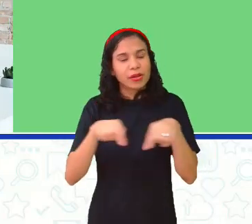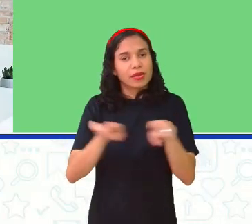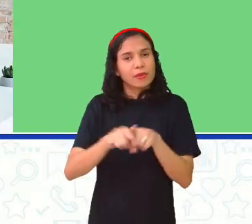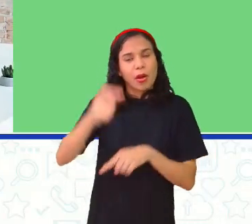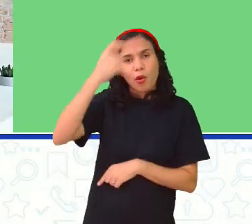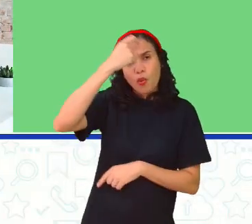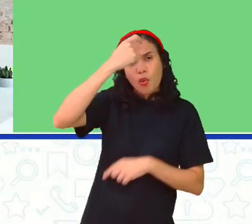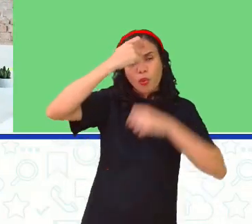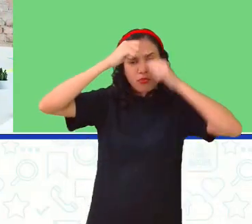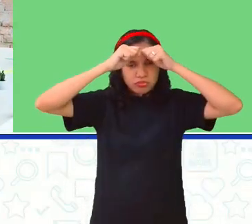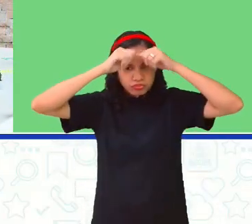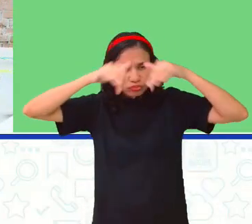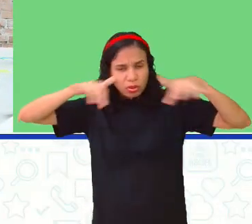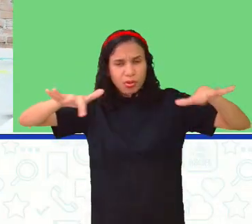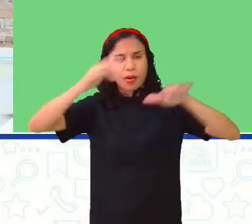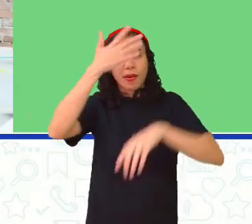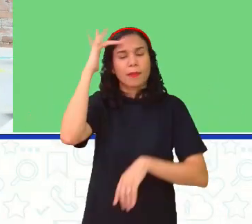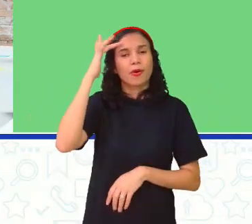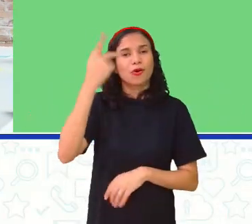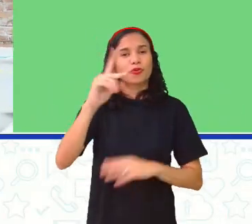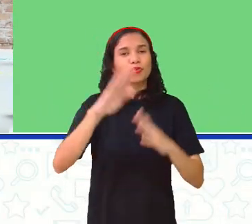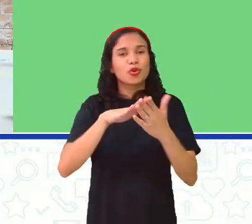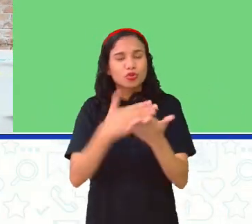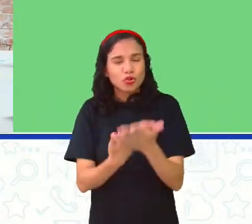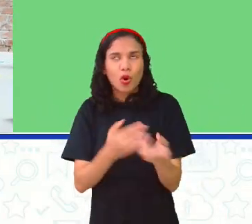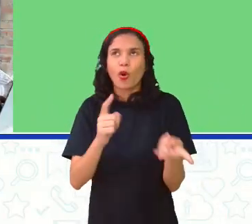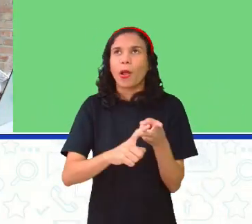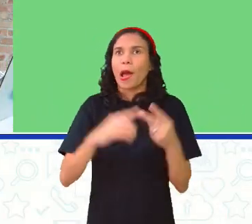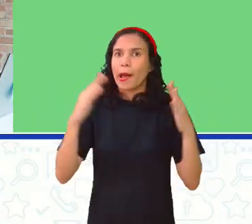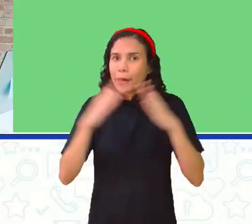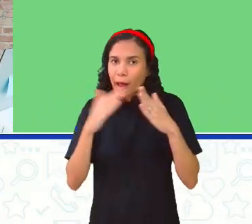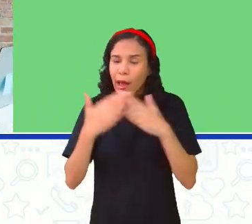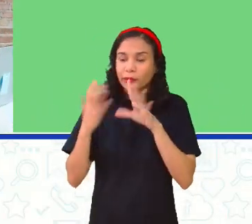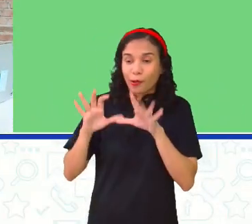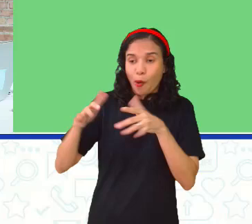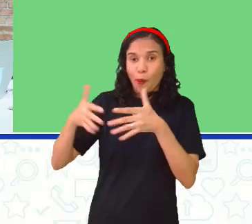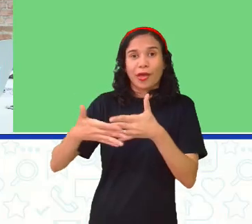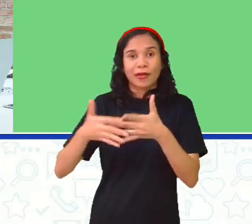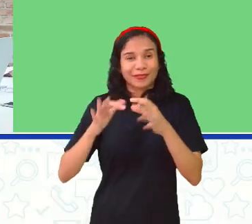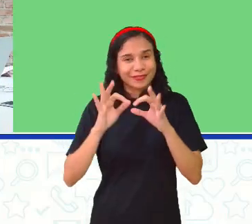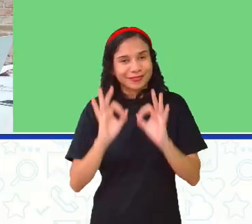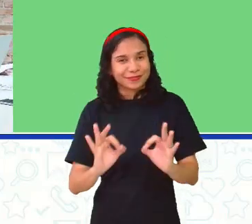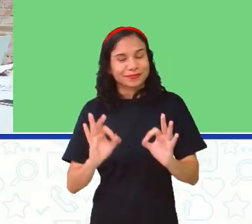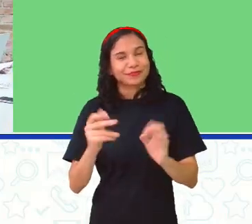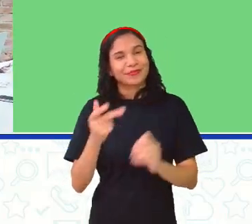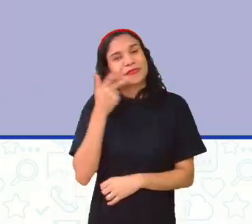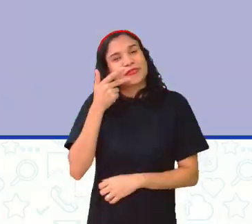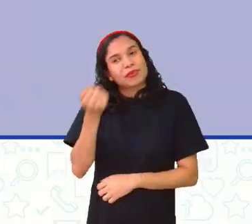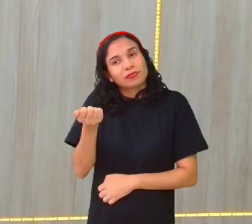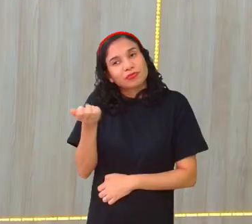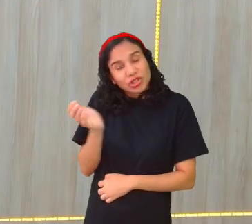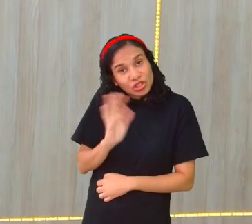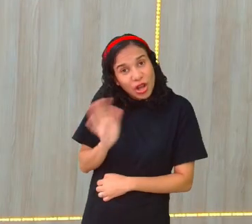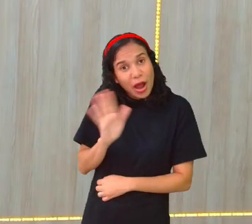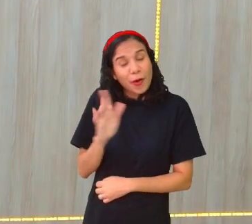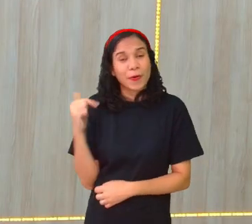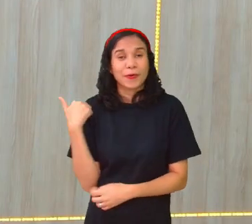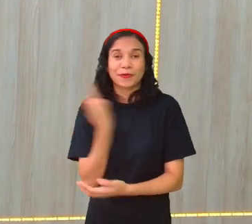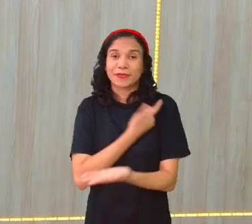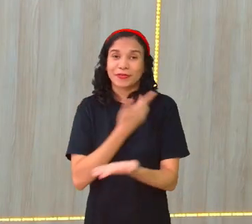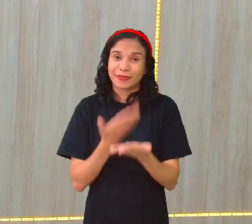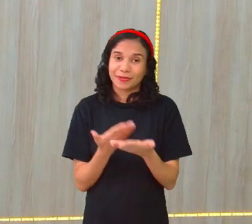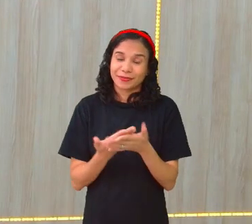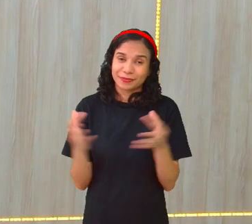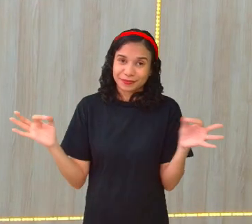conscientize mais pessoas na sua escola, na sua casa, na sua comunidade. Então, aqui estou me despedindo. Nossa aula